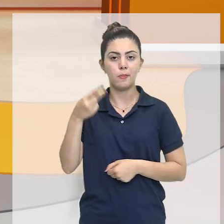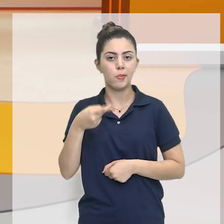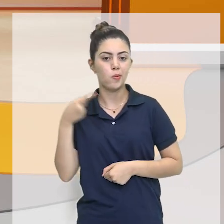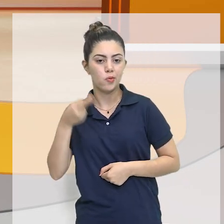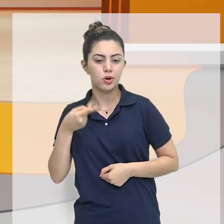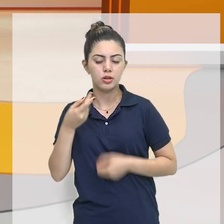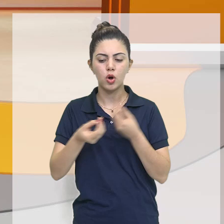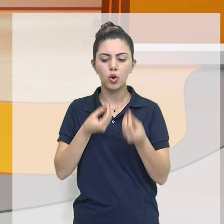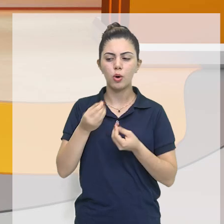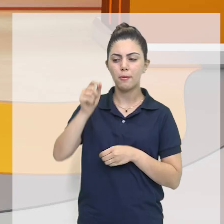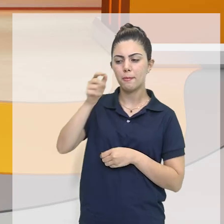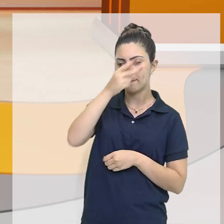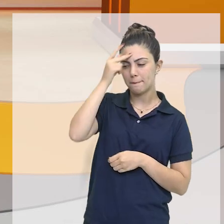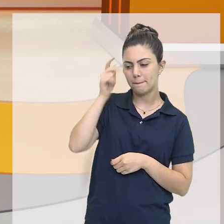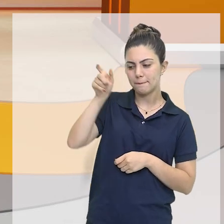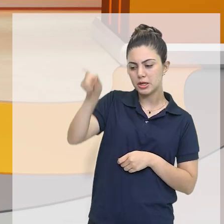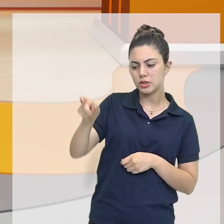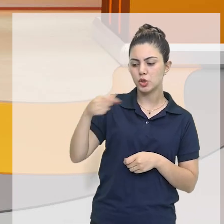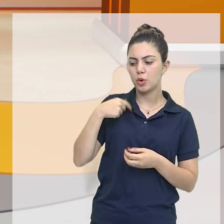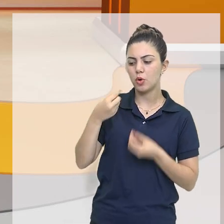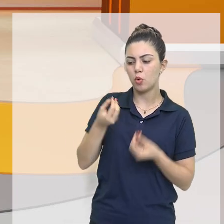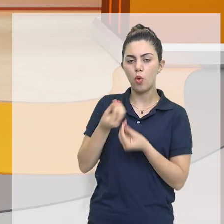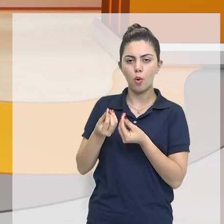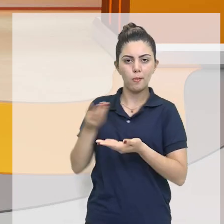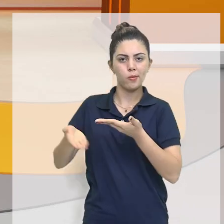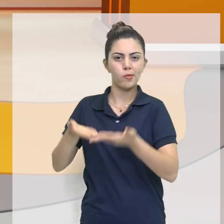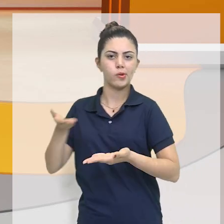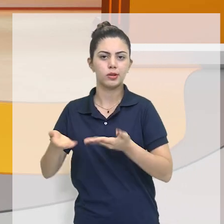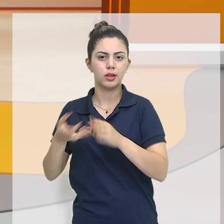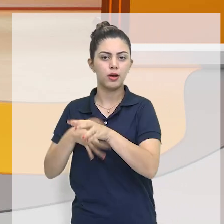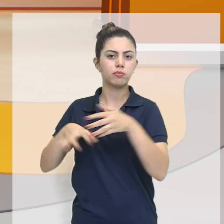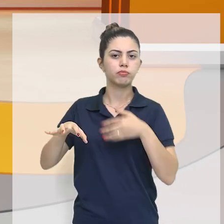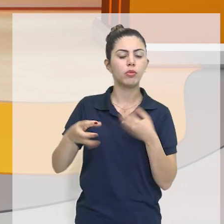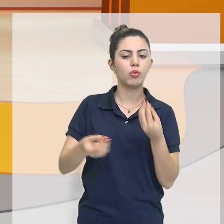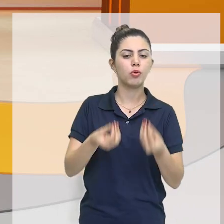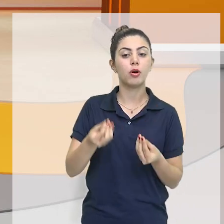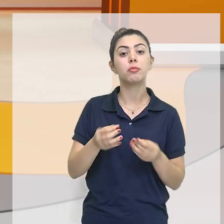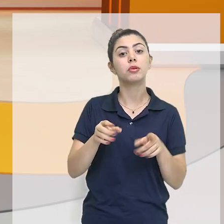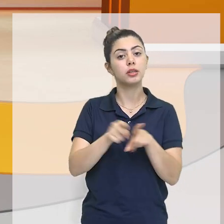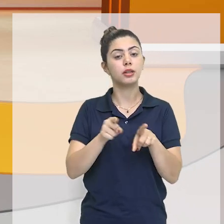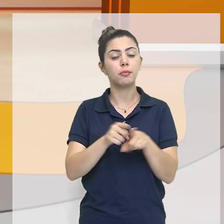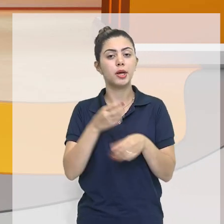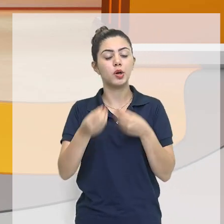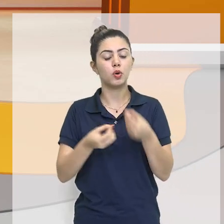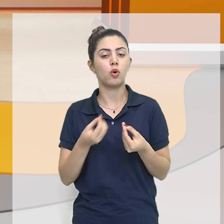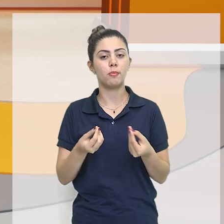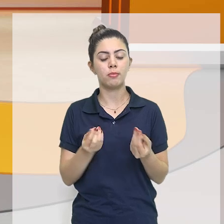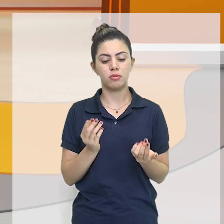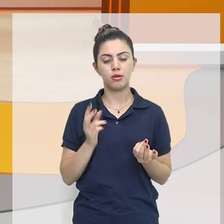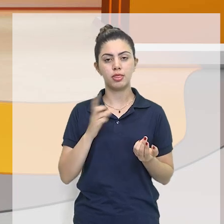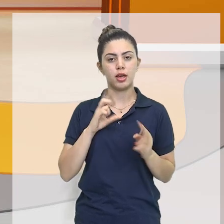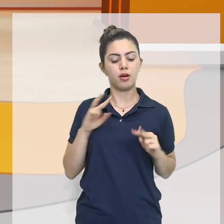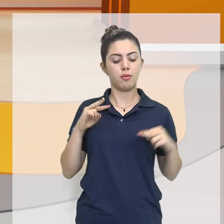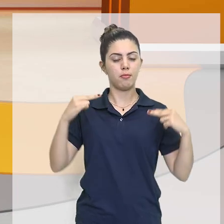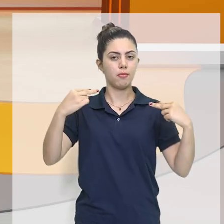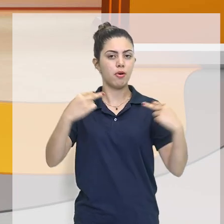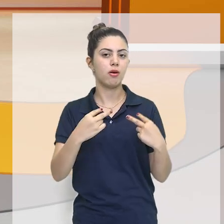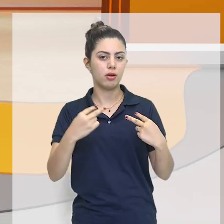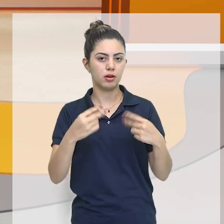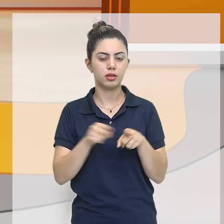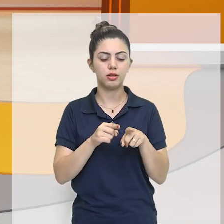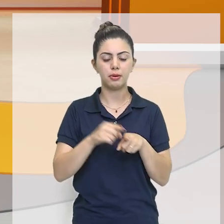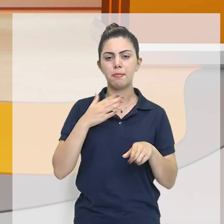o outro, ou até mesmo como lidar consigo mesmo, né? E as atitudes que